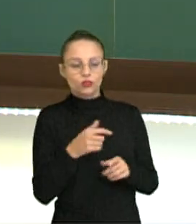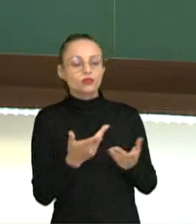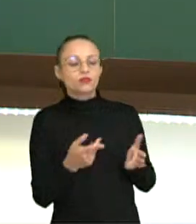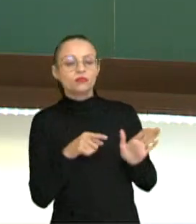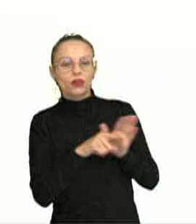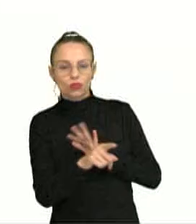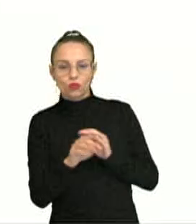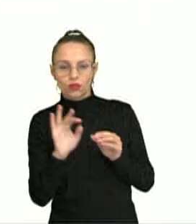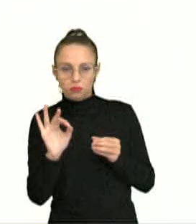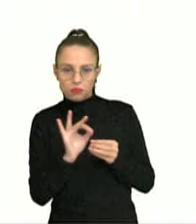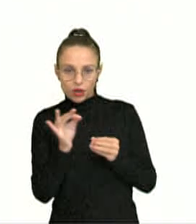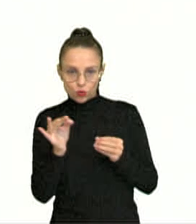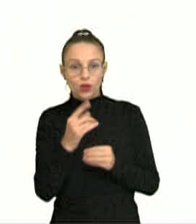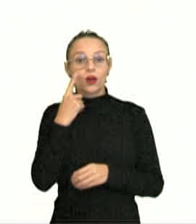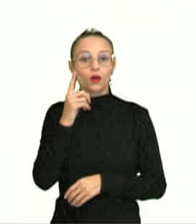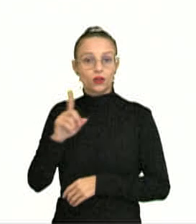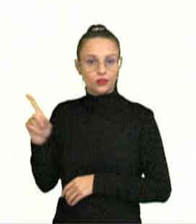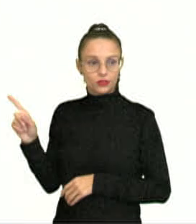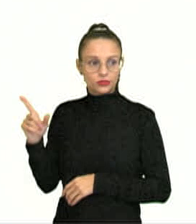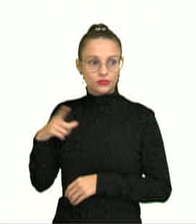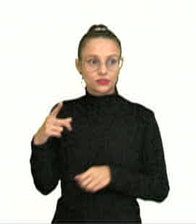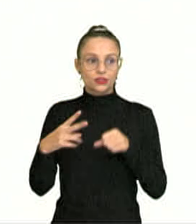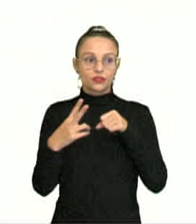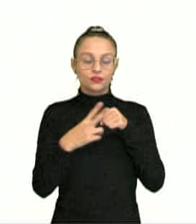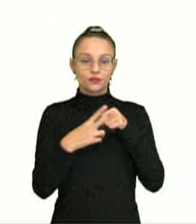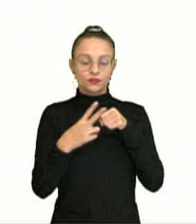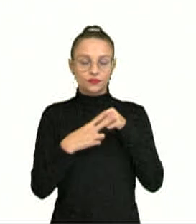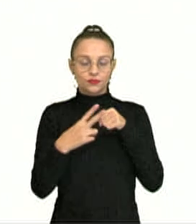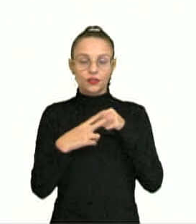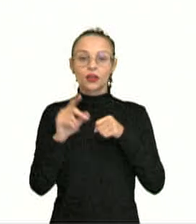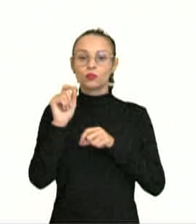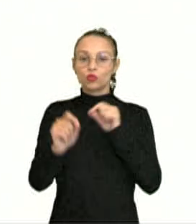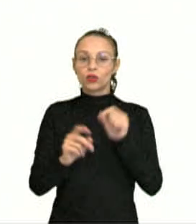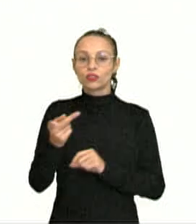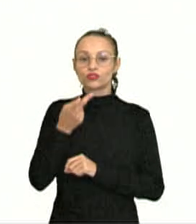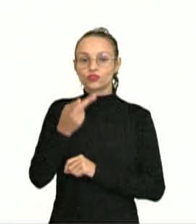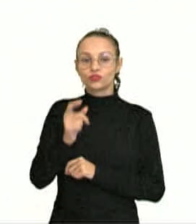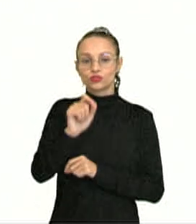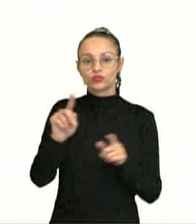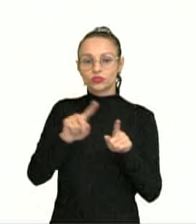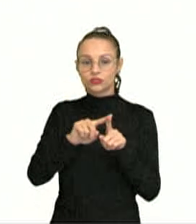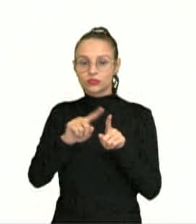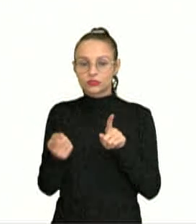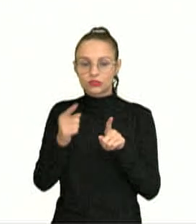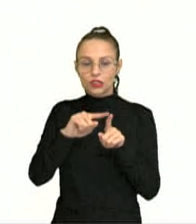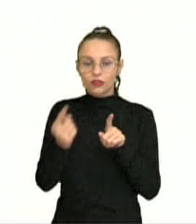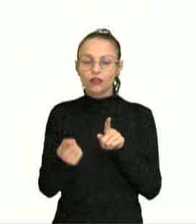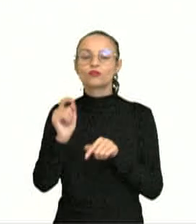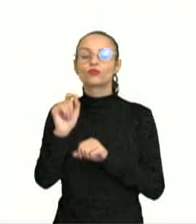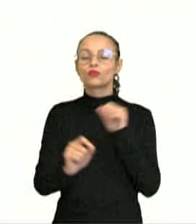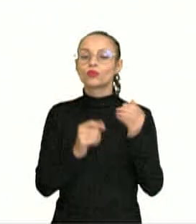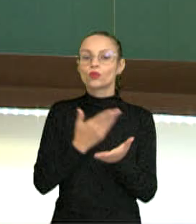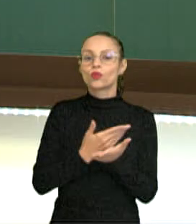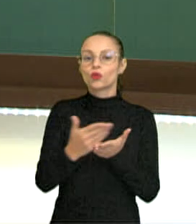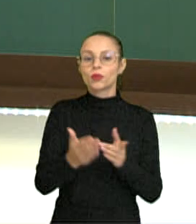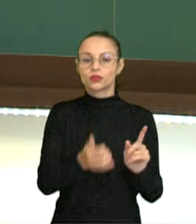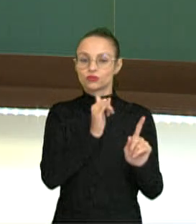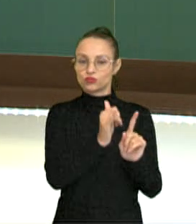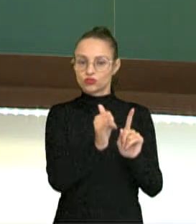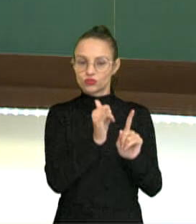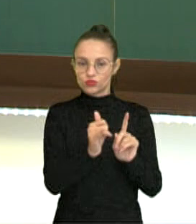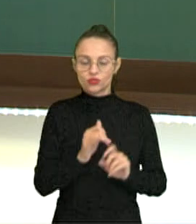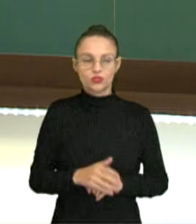perguntou-lhe. Veja que aqui eu já tenho um verbo de locução, os verbos dizende, introduzindo o quê? O discurso